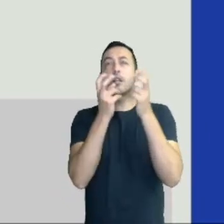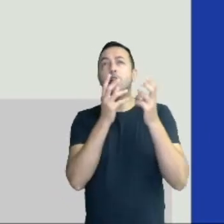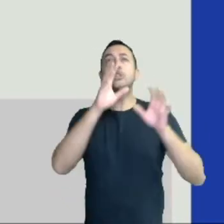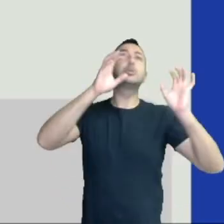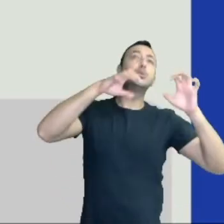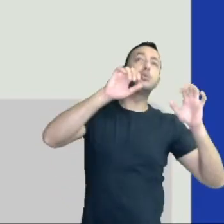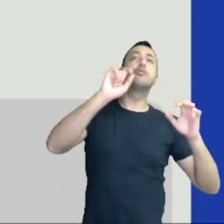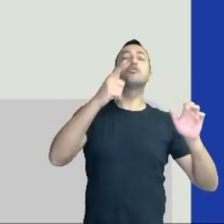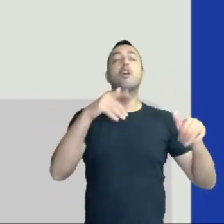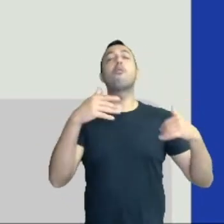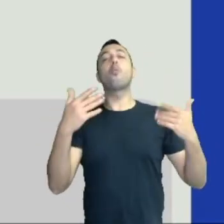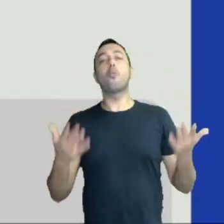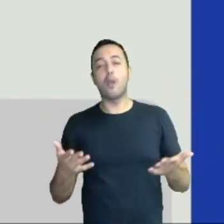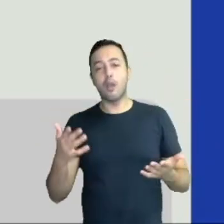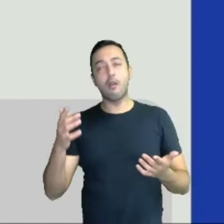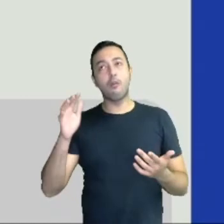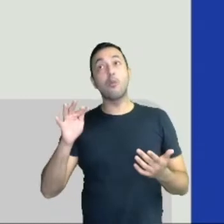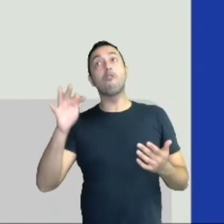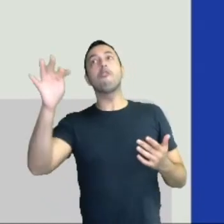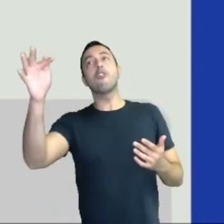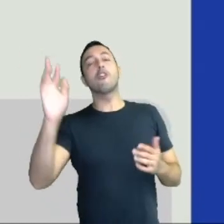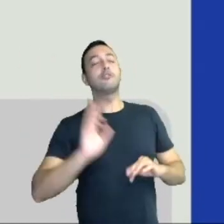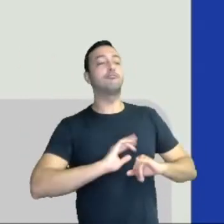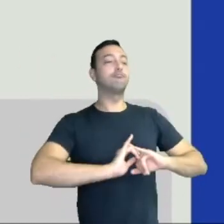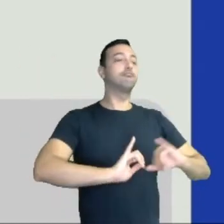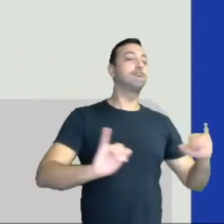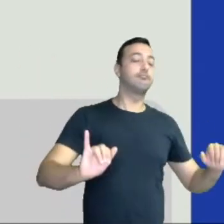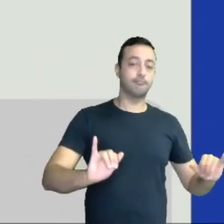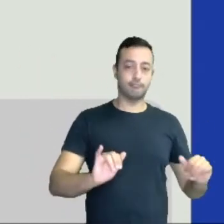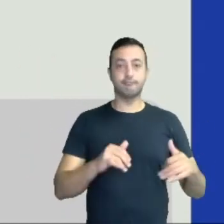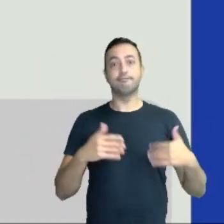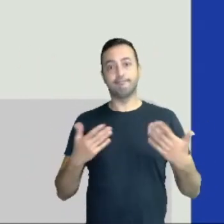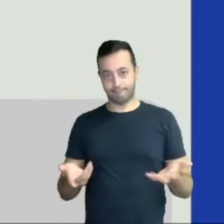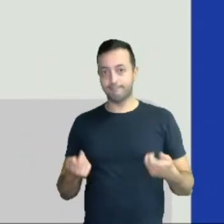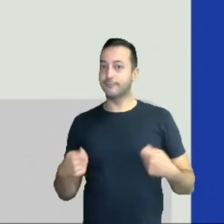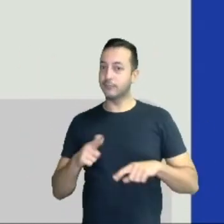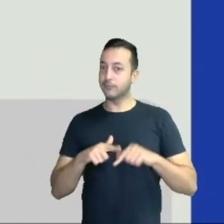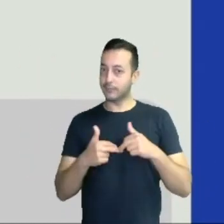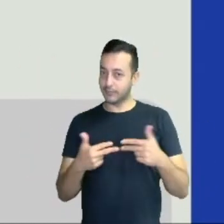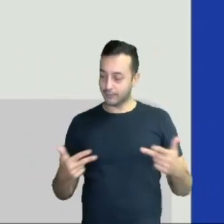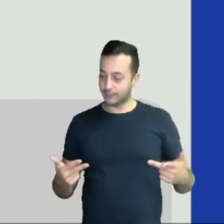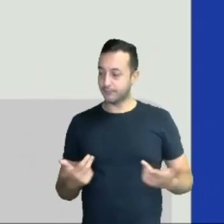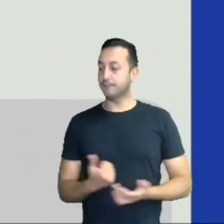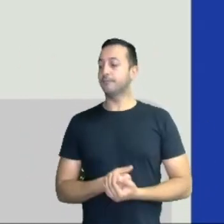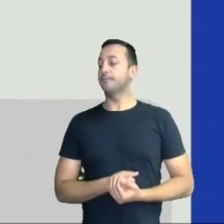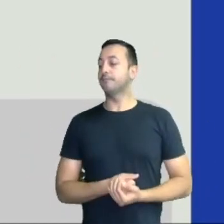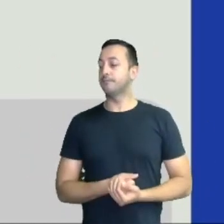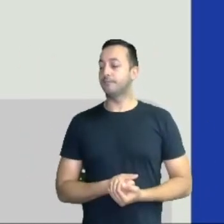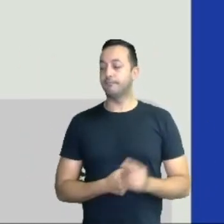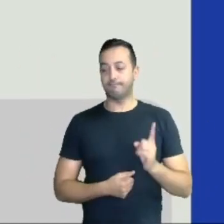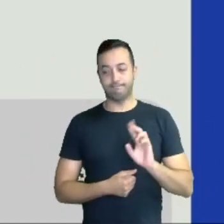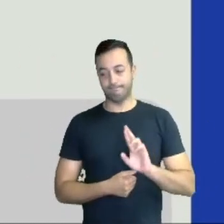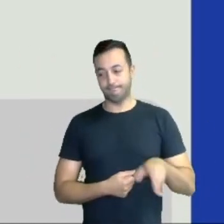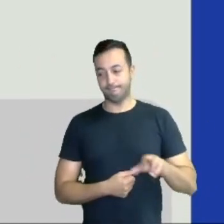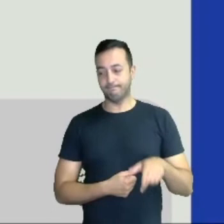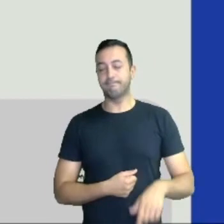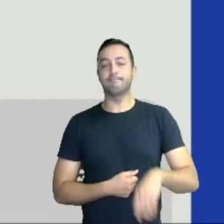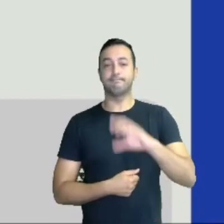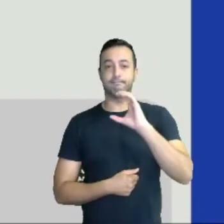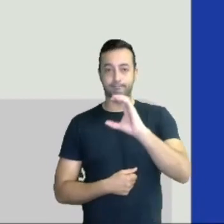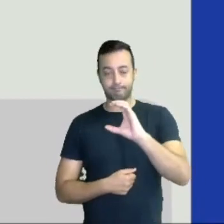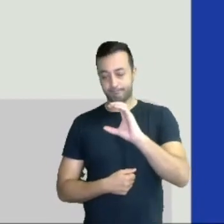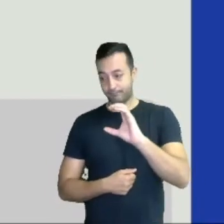do equipamento certo para poder, acompanhar o tempo, não é isso? Então, acho que não. Letra